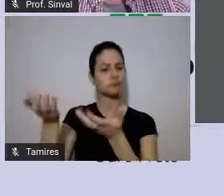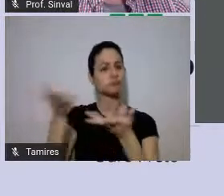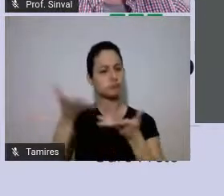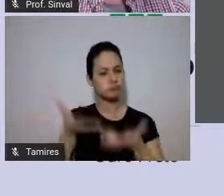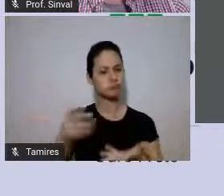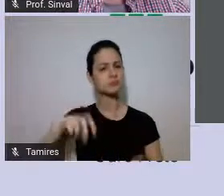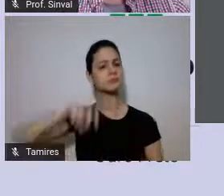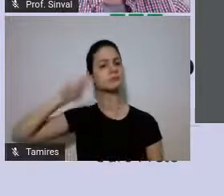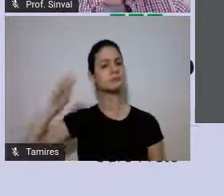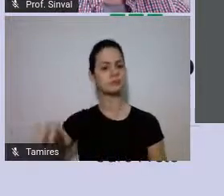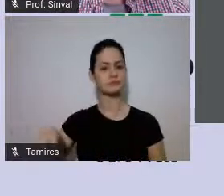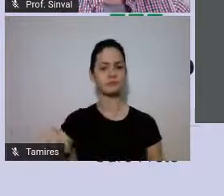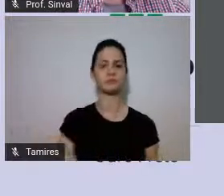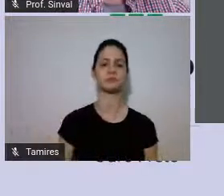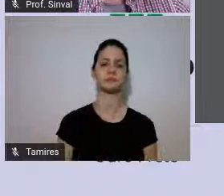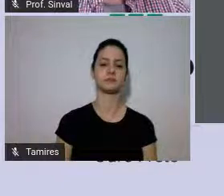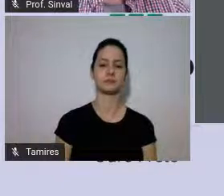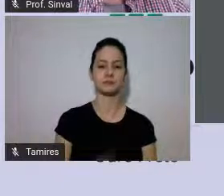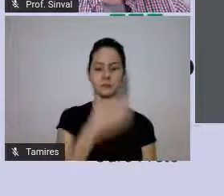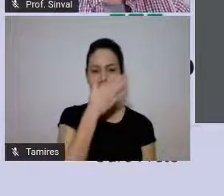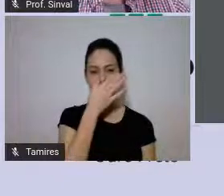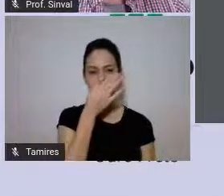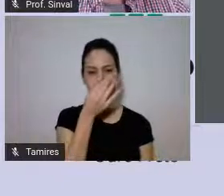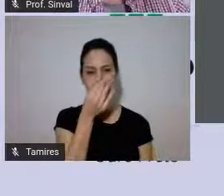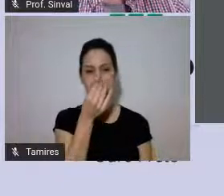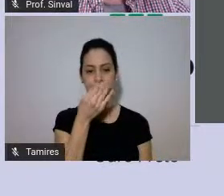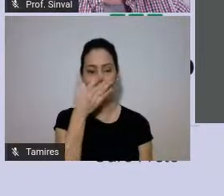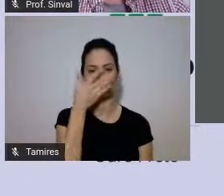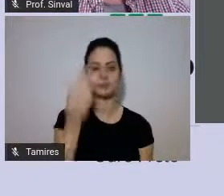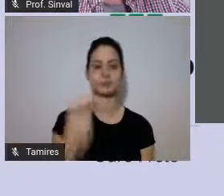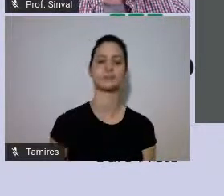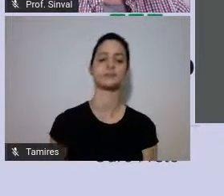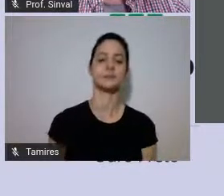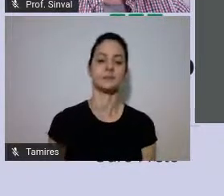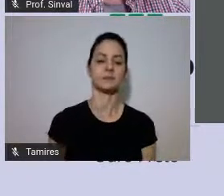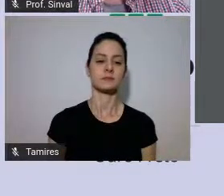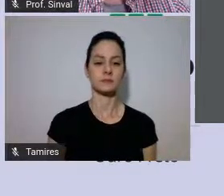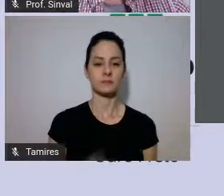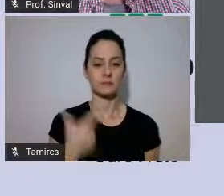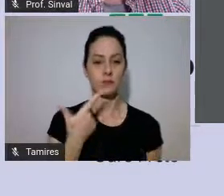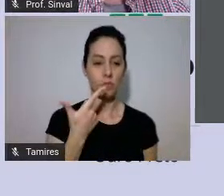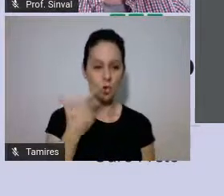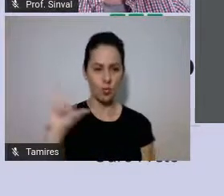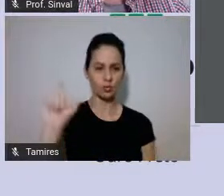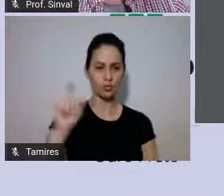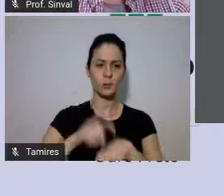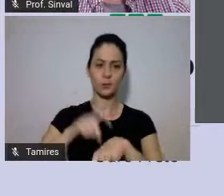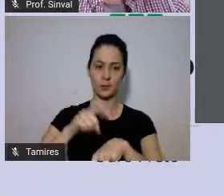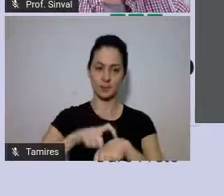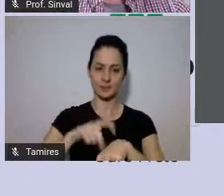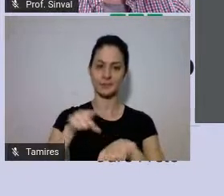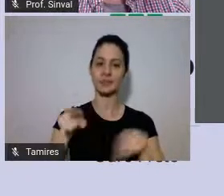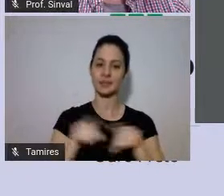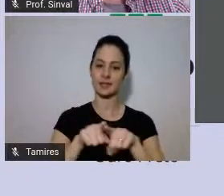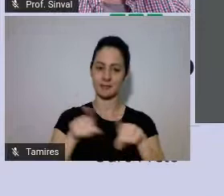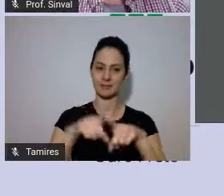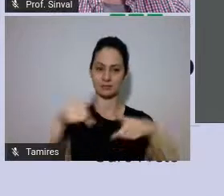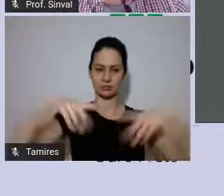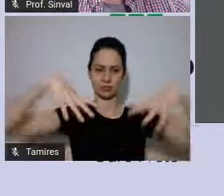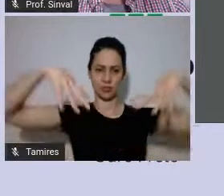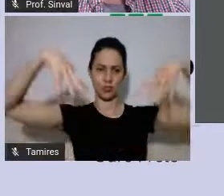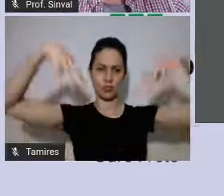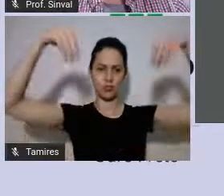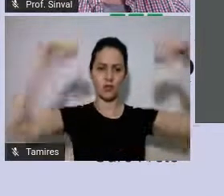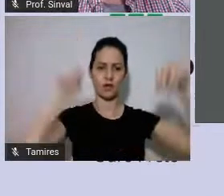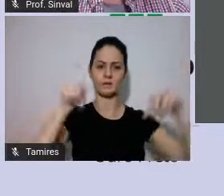favor. Num outro momento em que o palácio vai ser cenário de diferenças